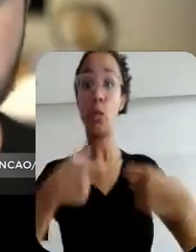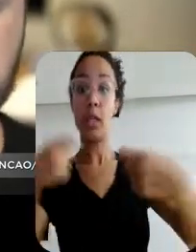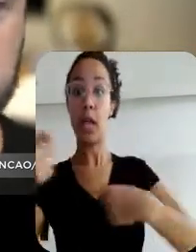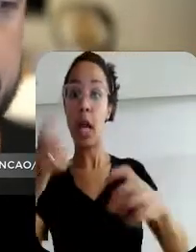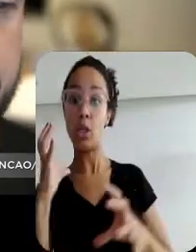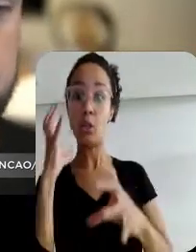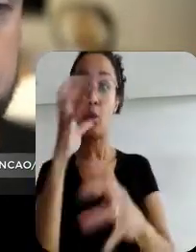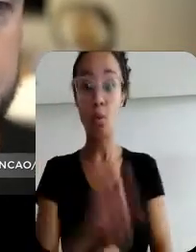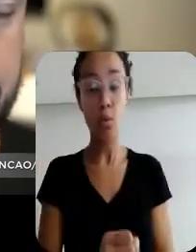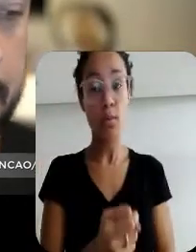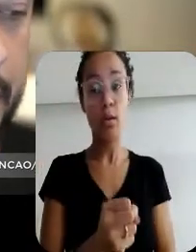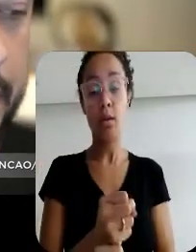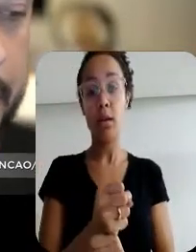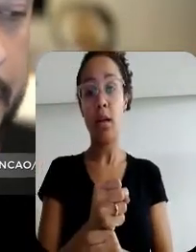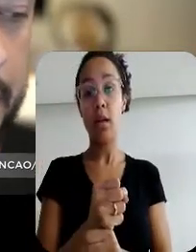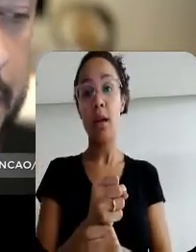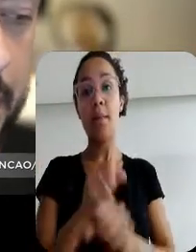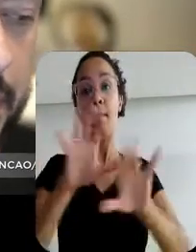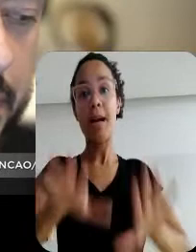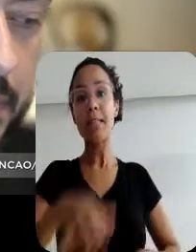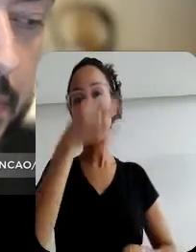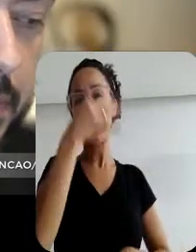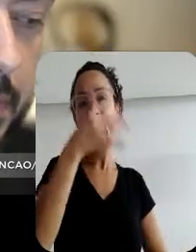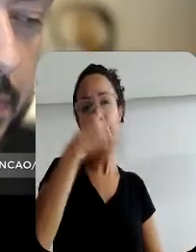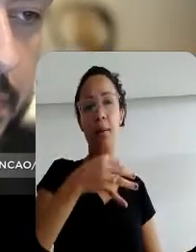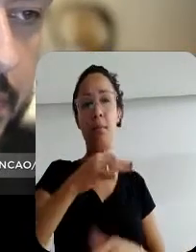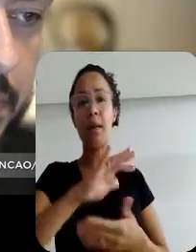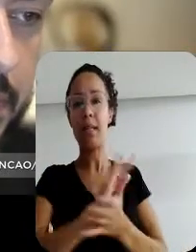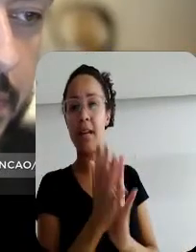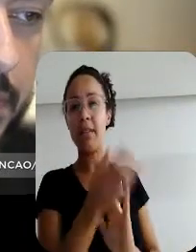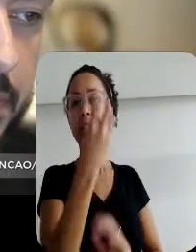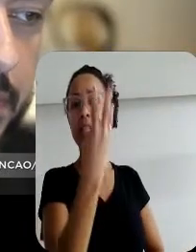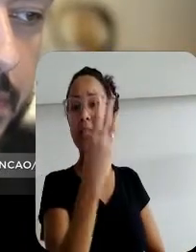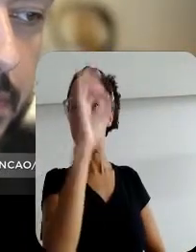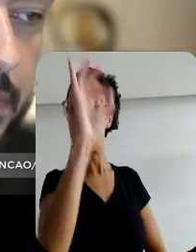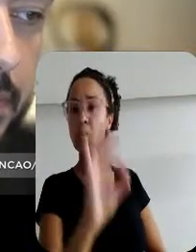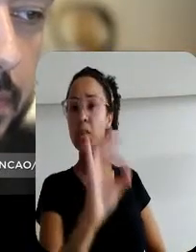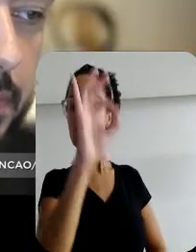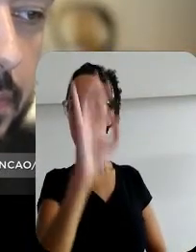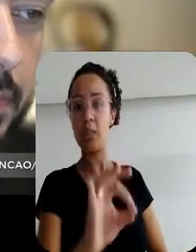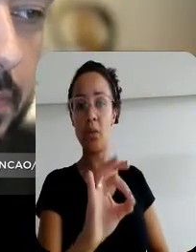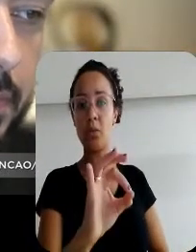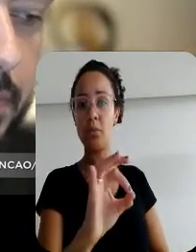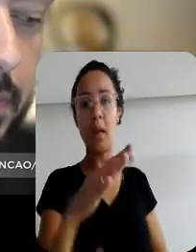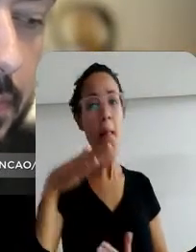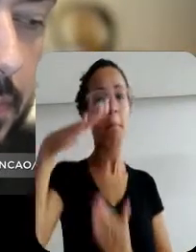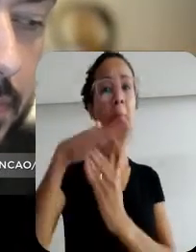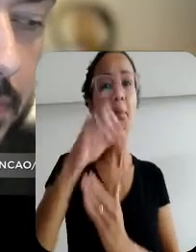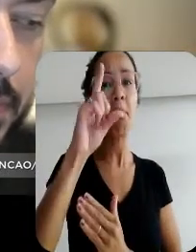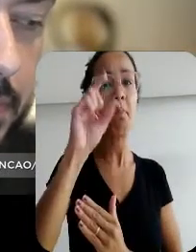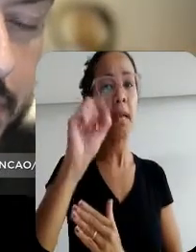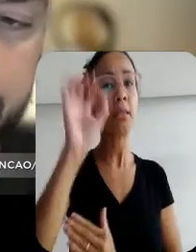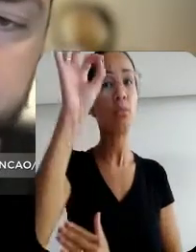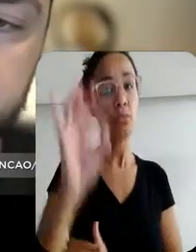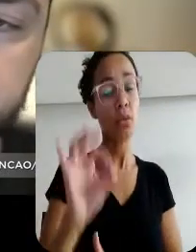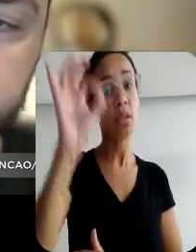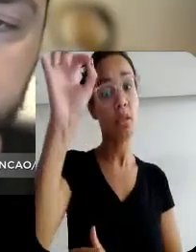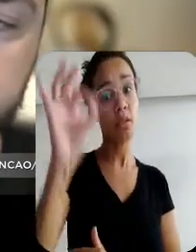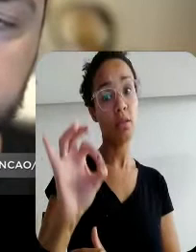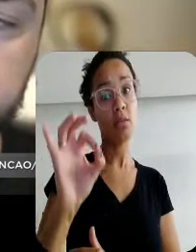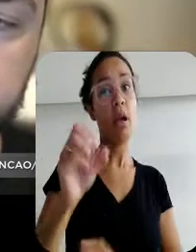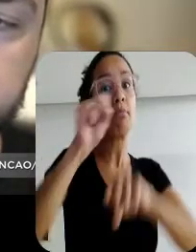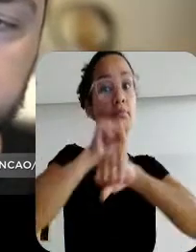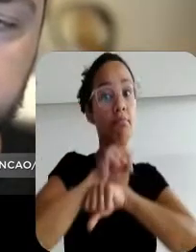chegava a 10%. É porque ela basicamente infectou o mundo inteiro. Então, assim, não precisa ser um negócio que mata todo mundo. O Ebola matando 1/3 das